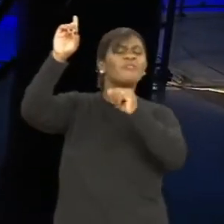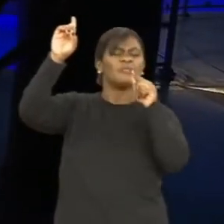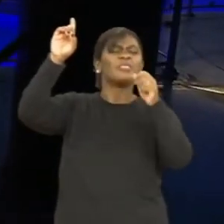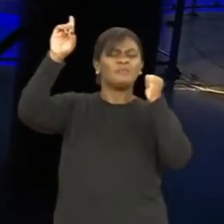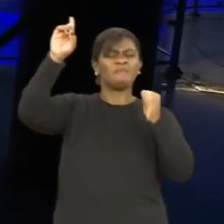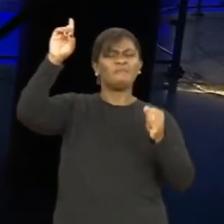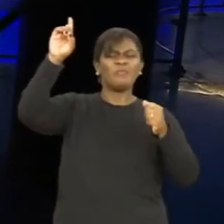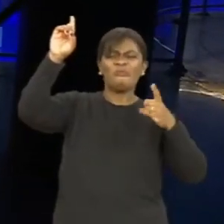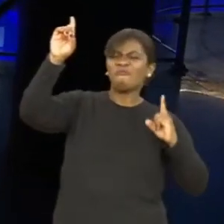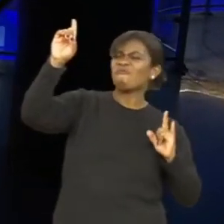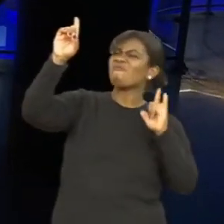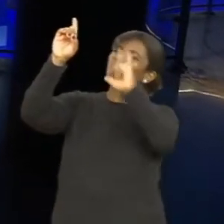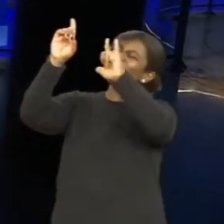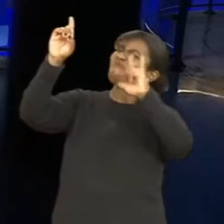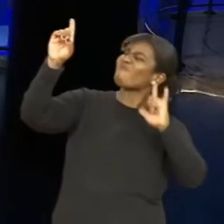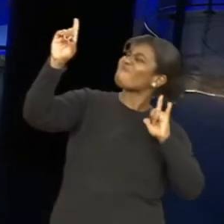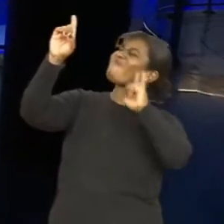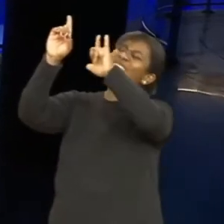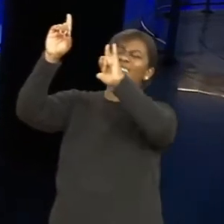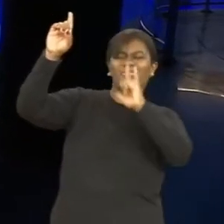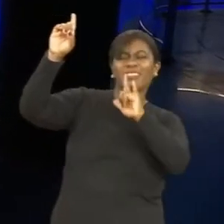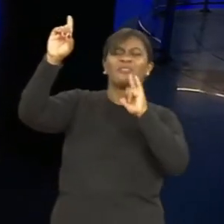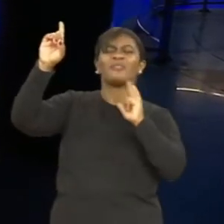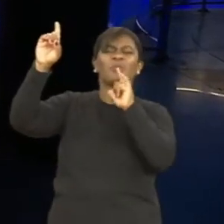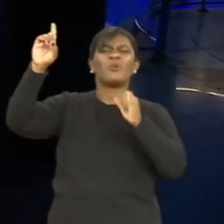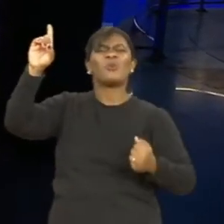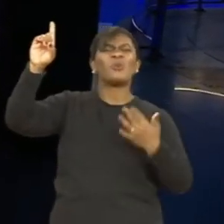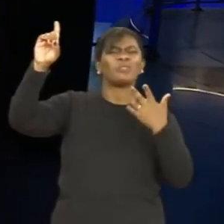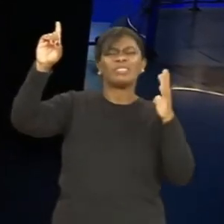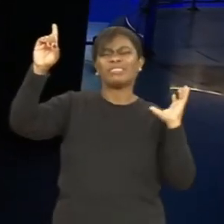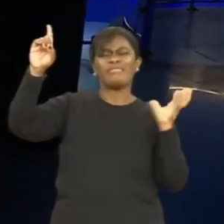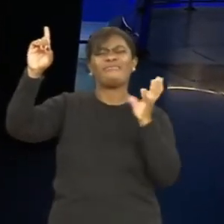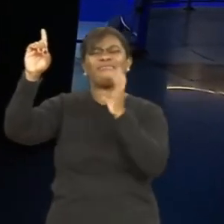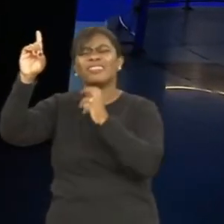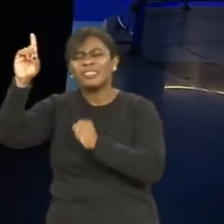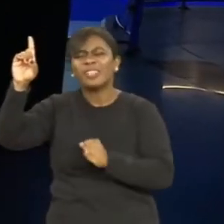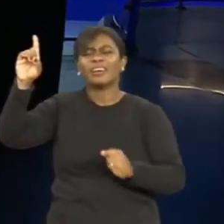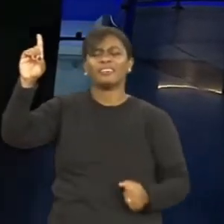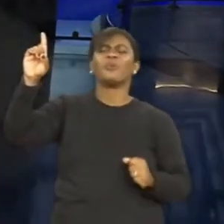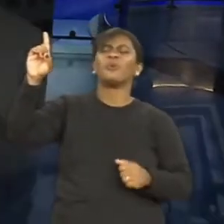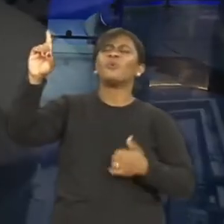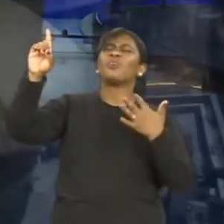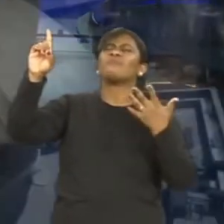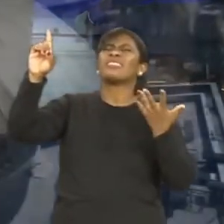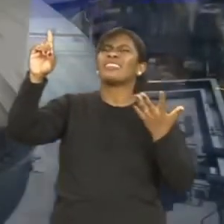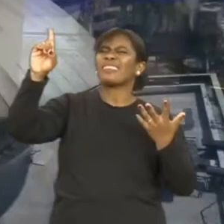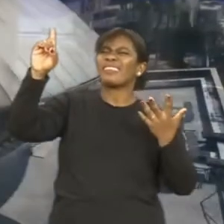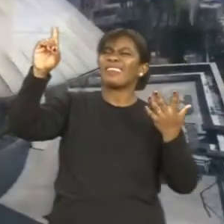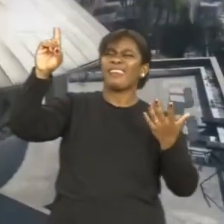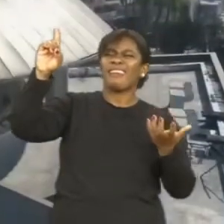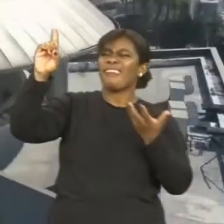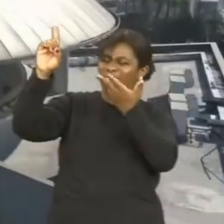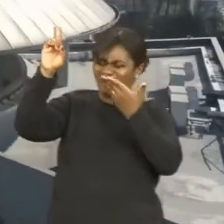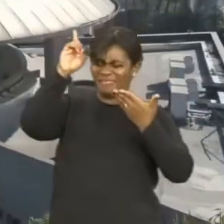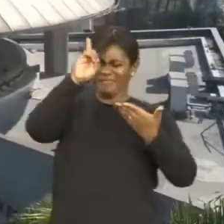você pode dizer o quanto você o ama, o quanto você o adora, o quanto você quer, minha